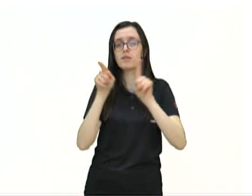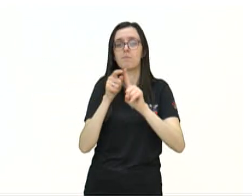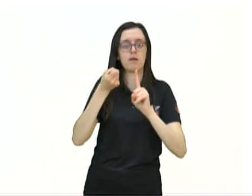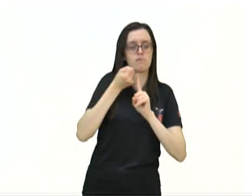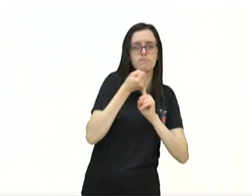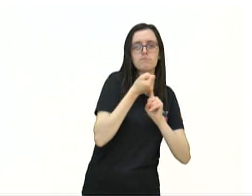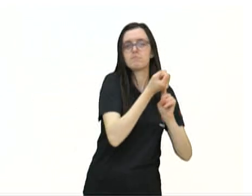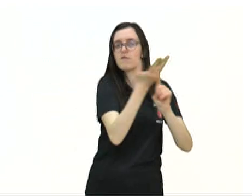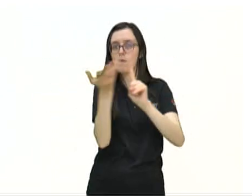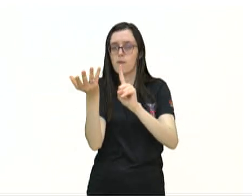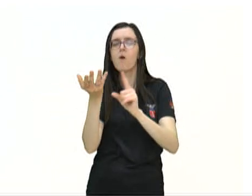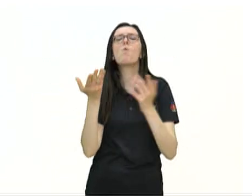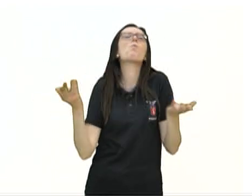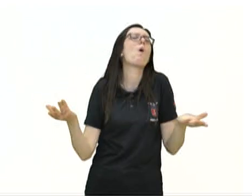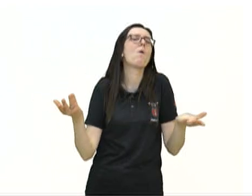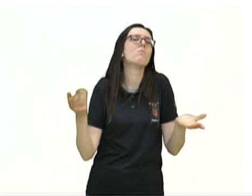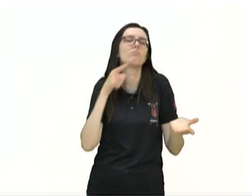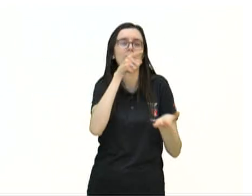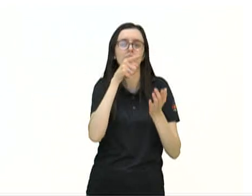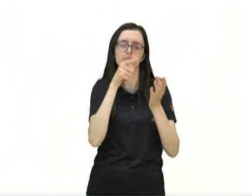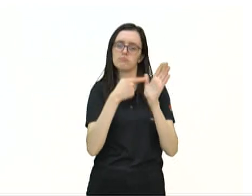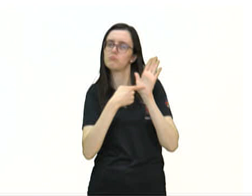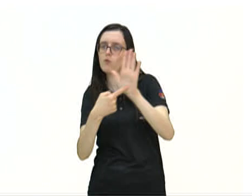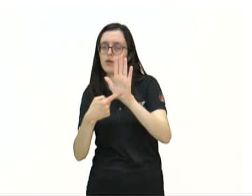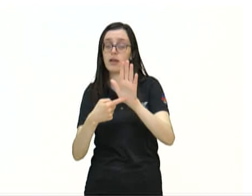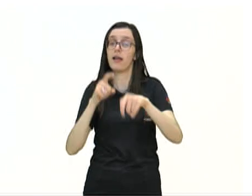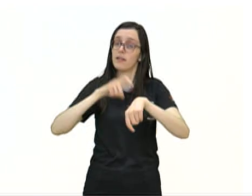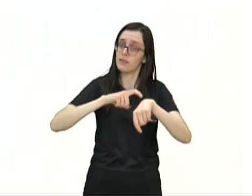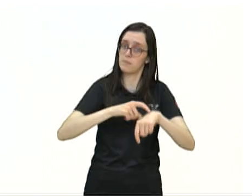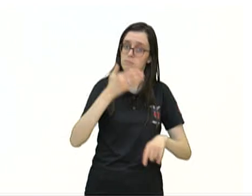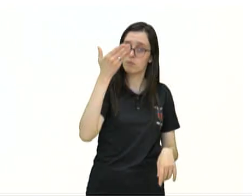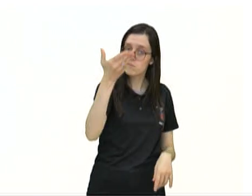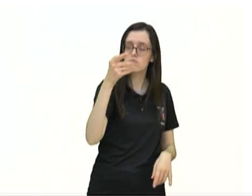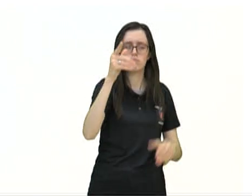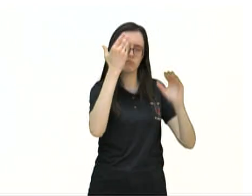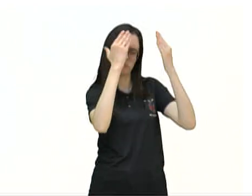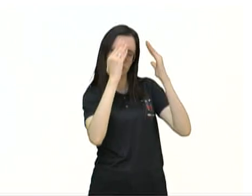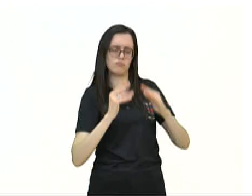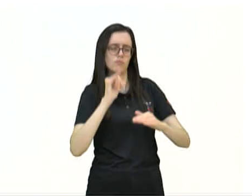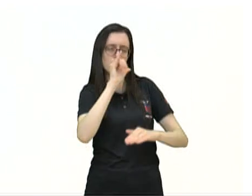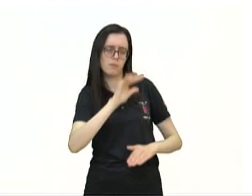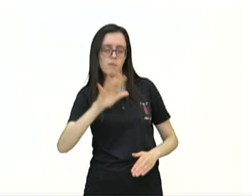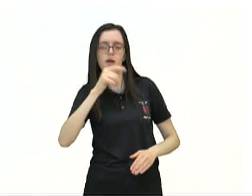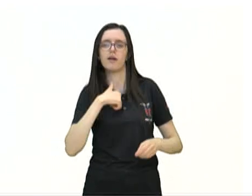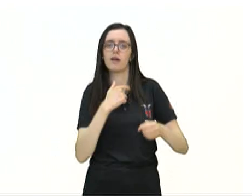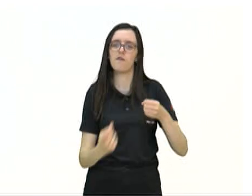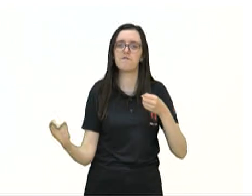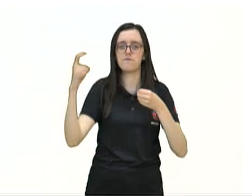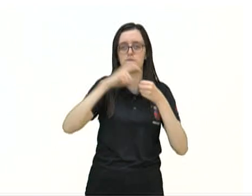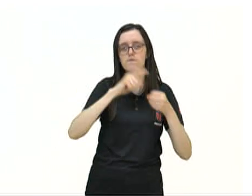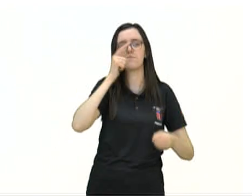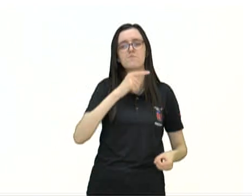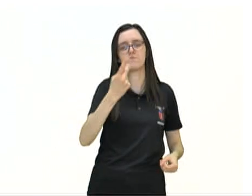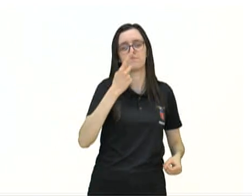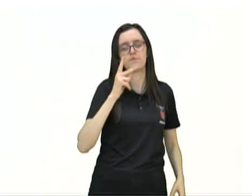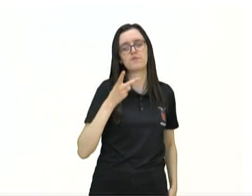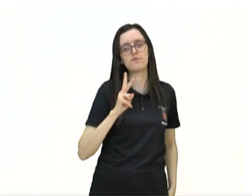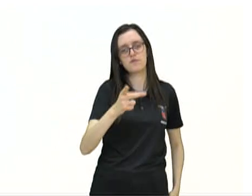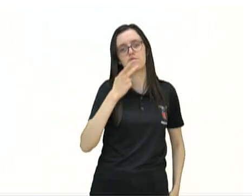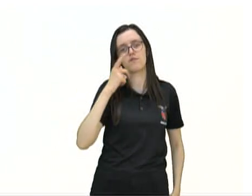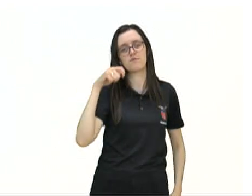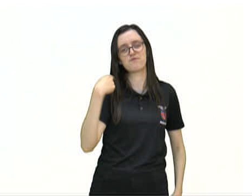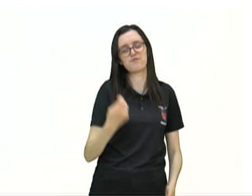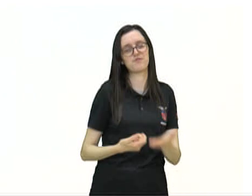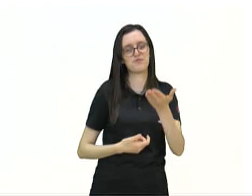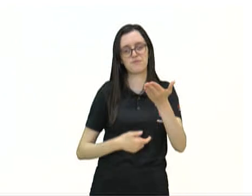o folheto apresenta? Um tempinho para você fazer essa análise da imagem e eu volto para a gente continuar a